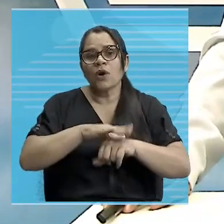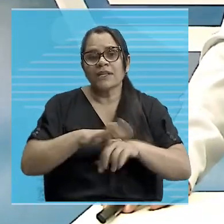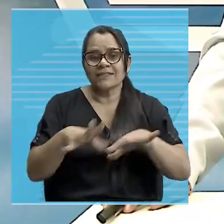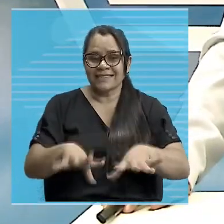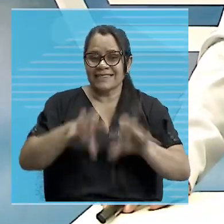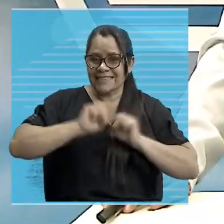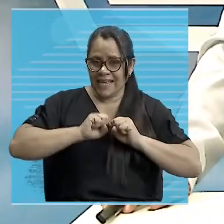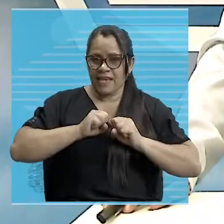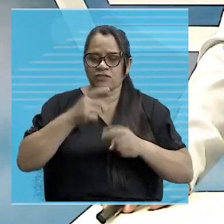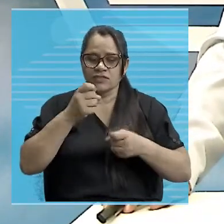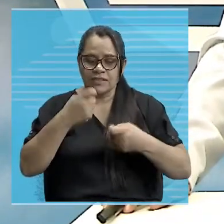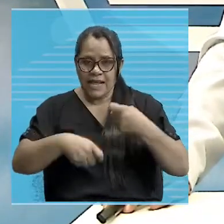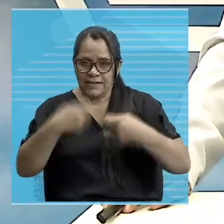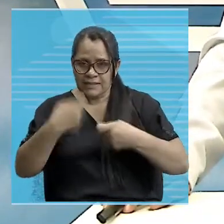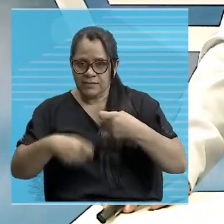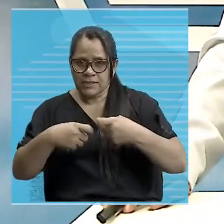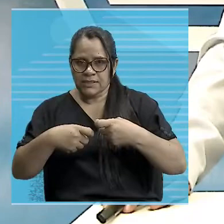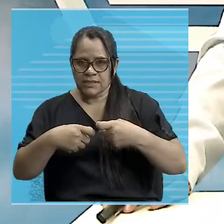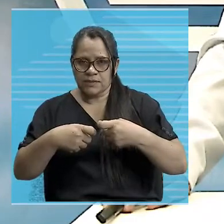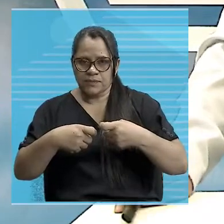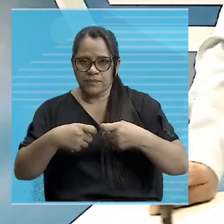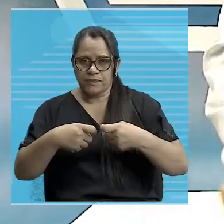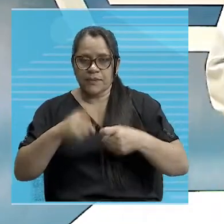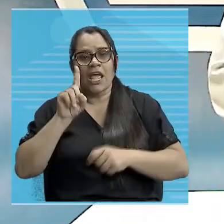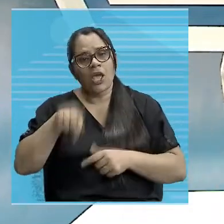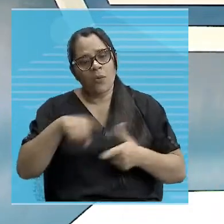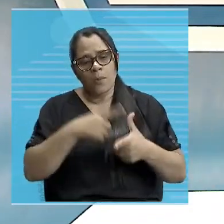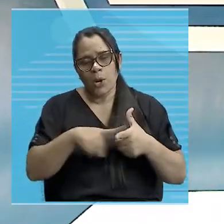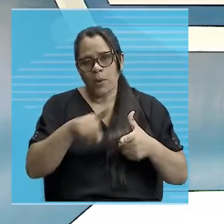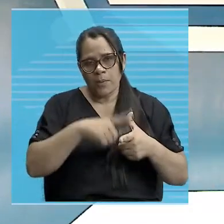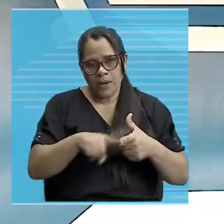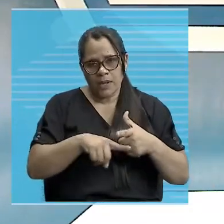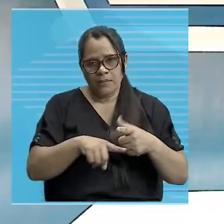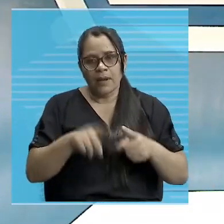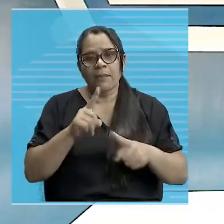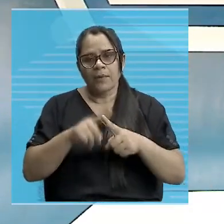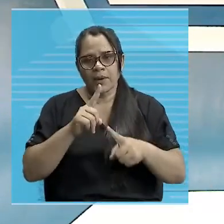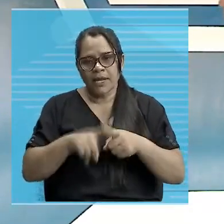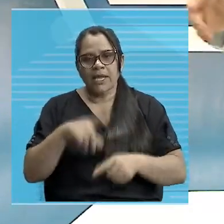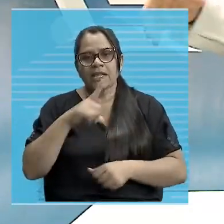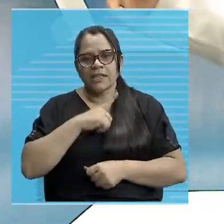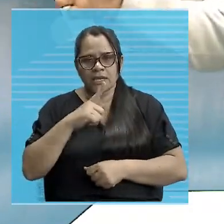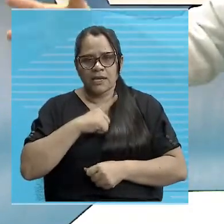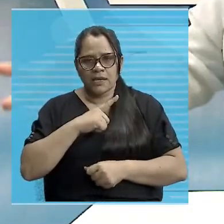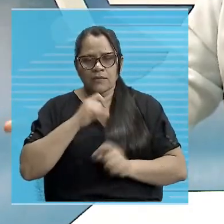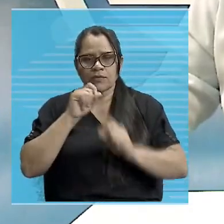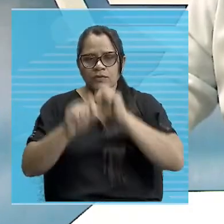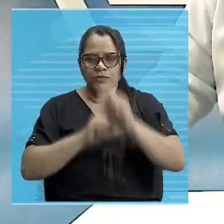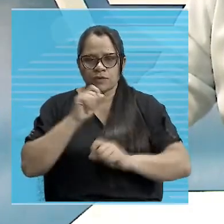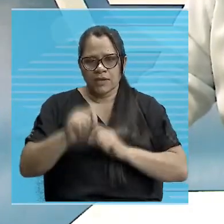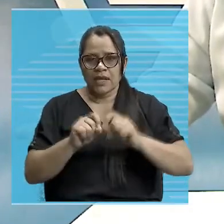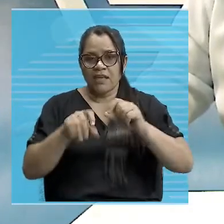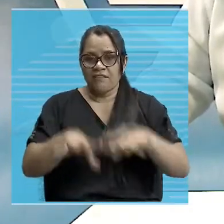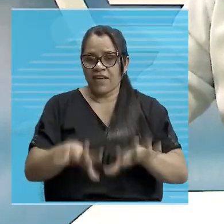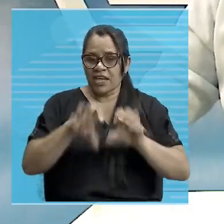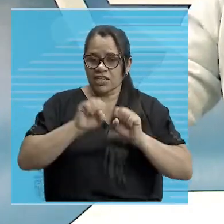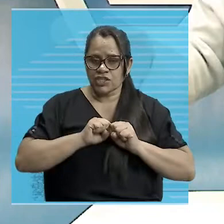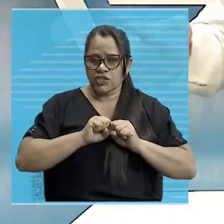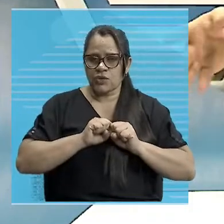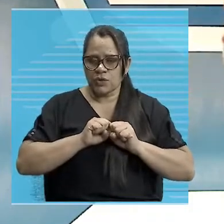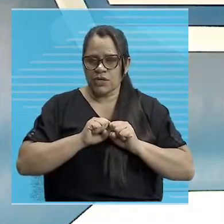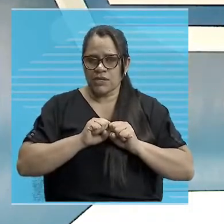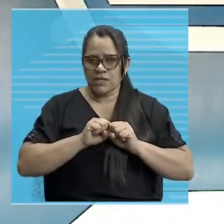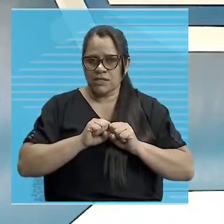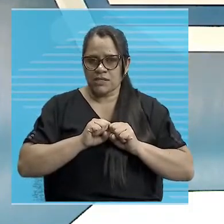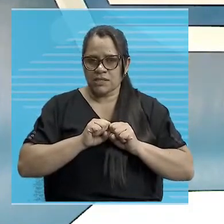transmissíveis. Esse é o maior problema. Porque nós temos aí uma boa parte das infecções que